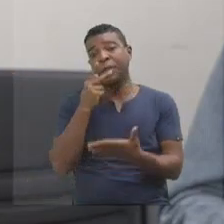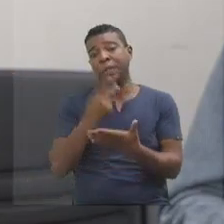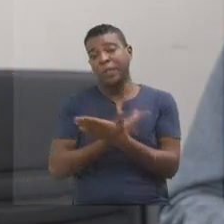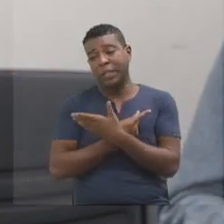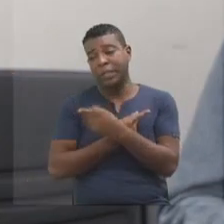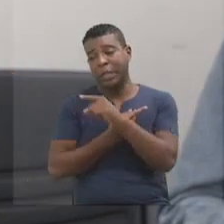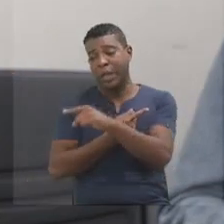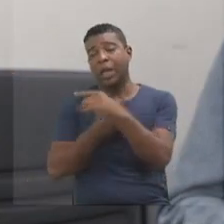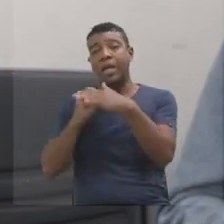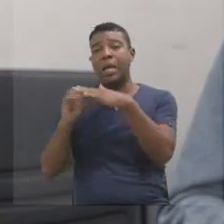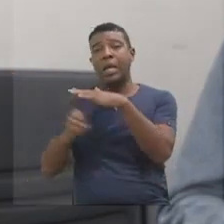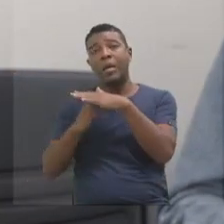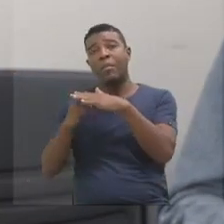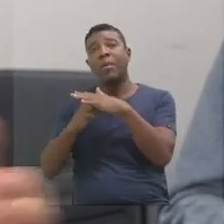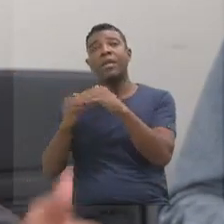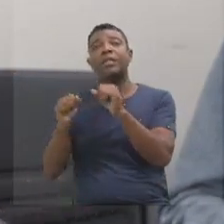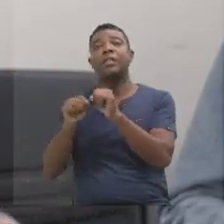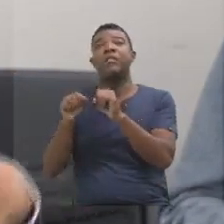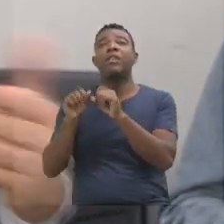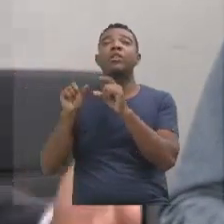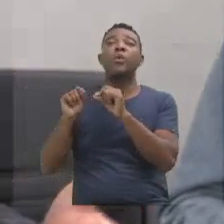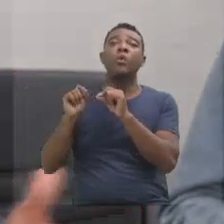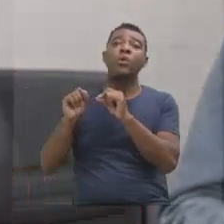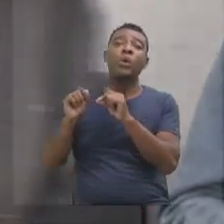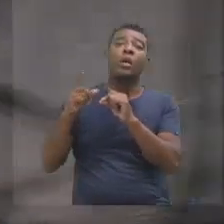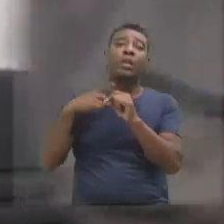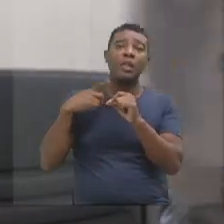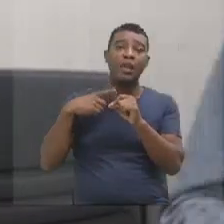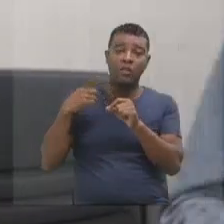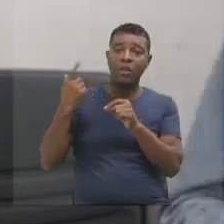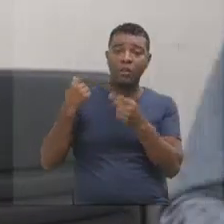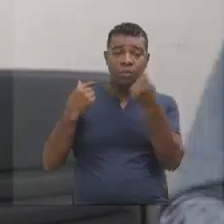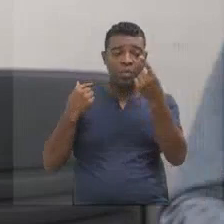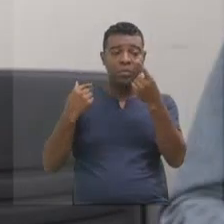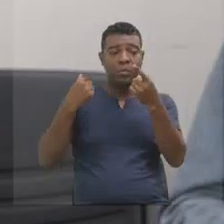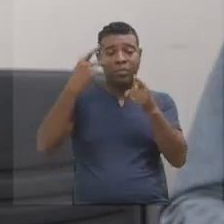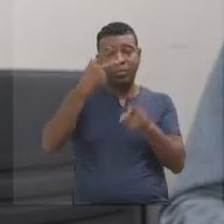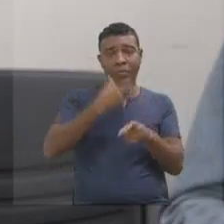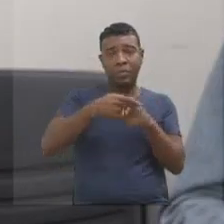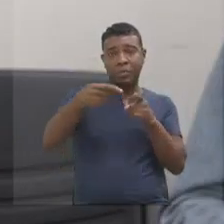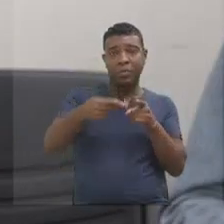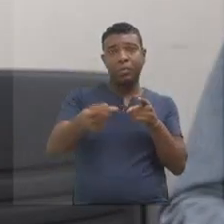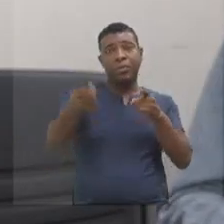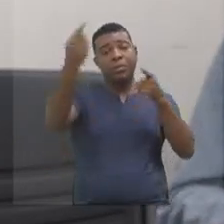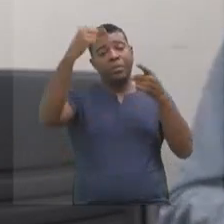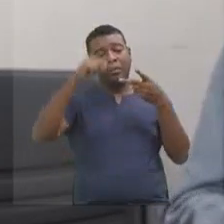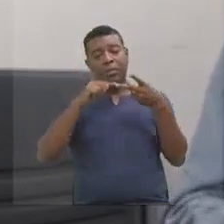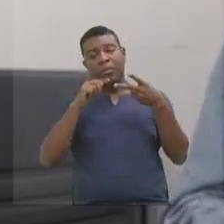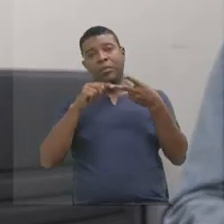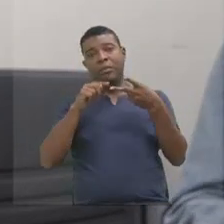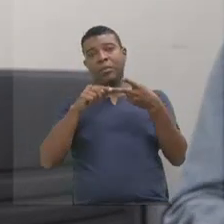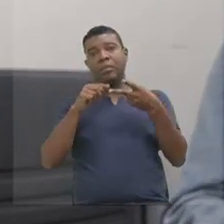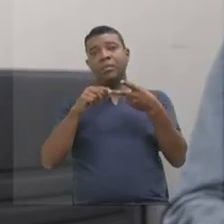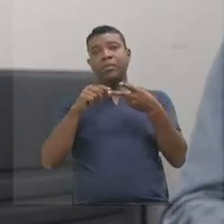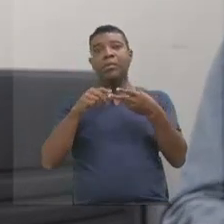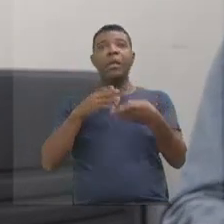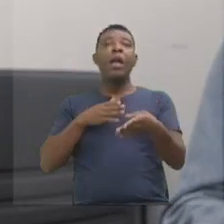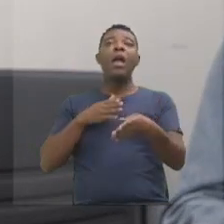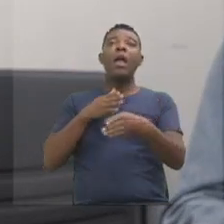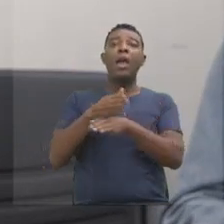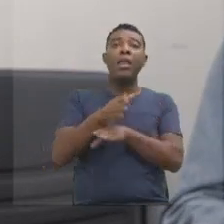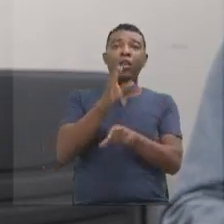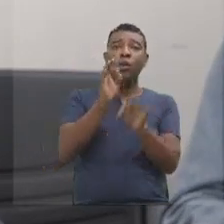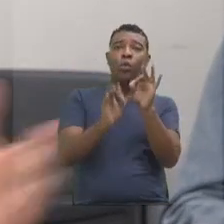colocada teve a vencedora segunda colocada entrou na